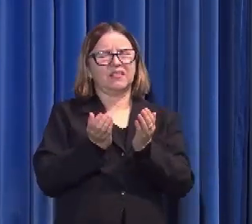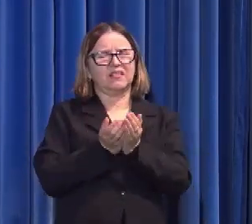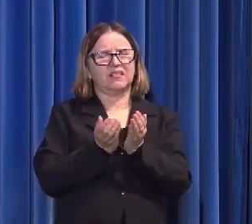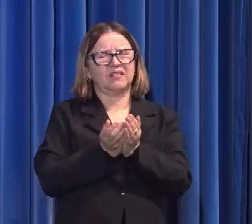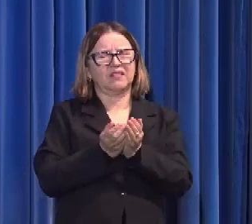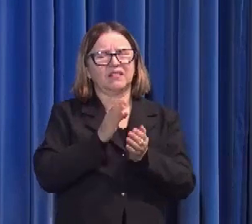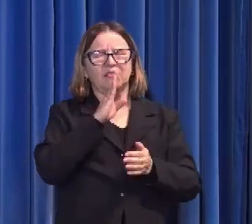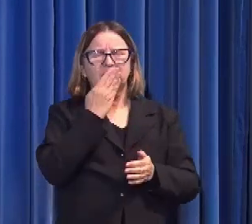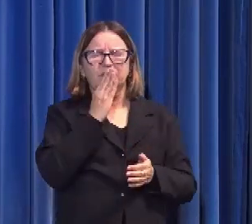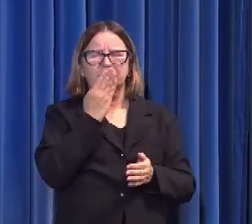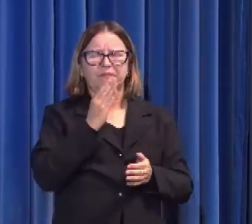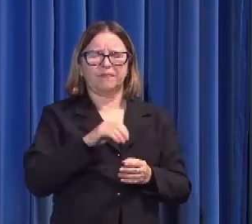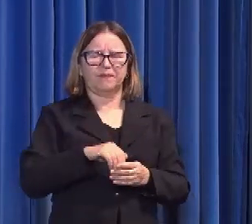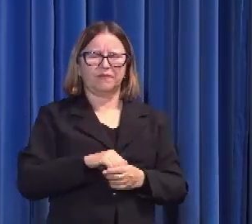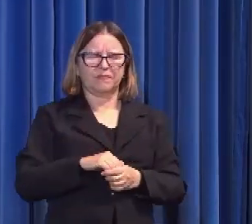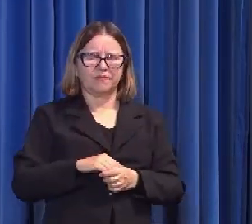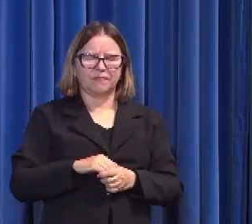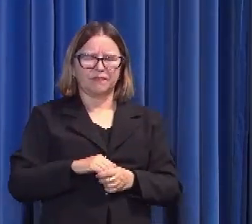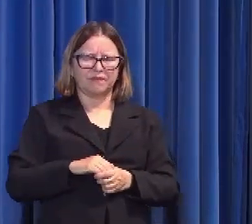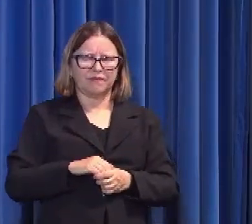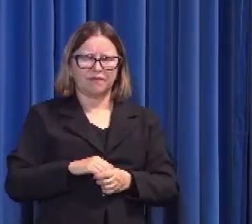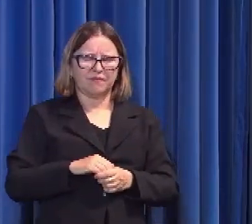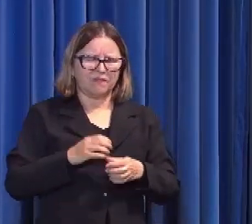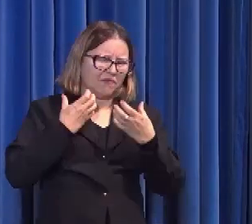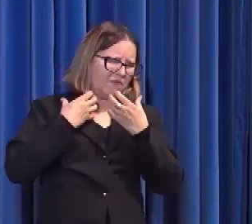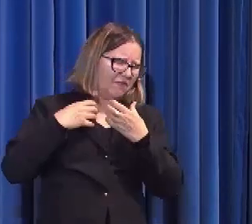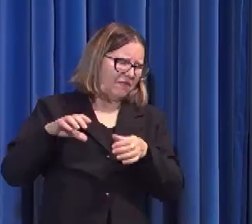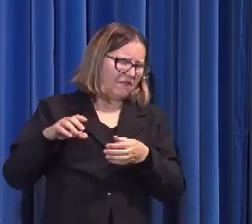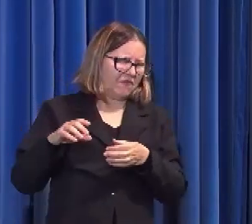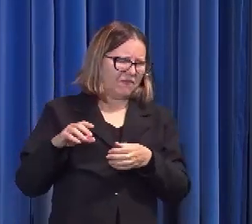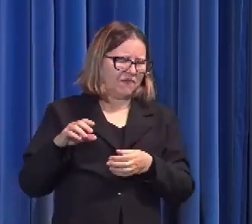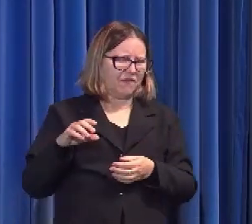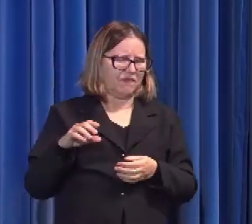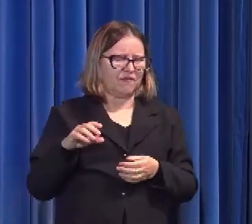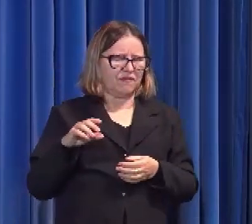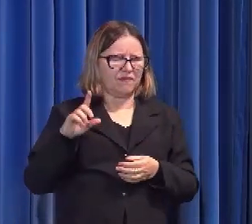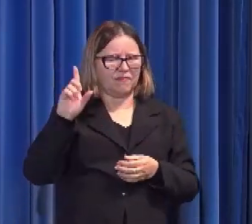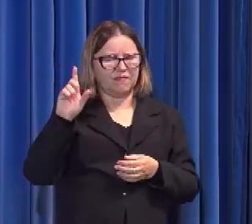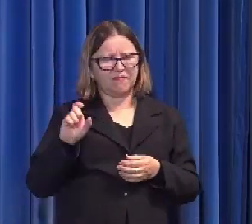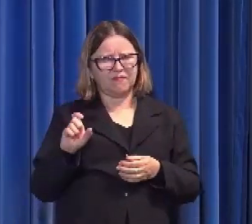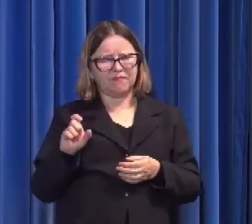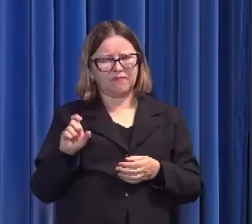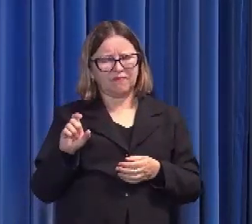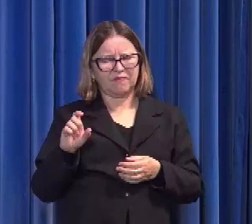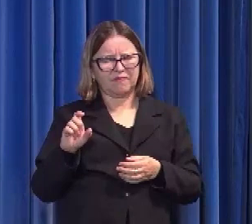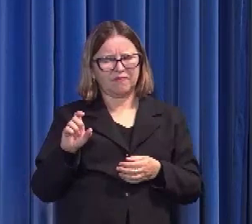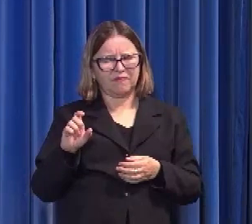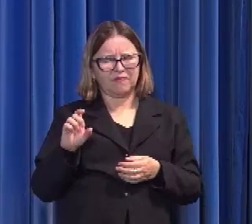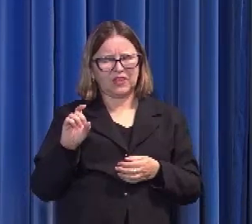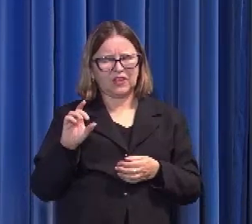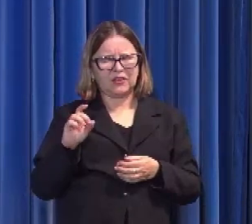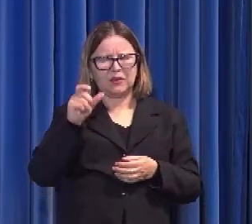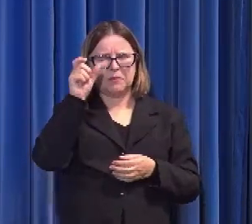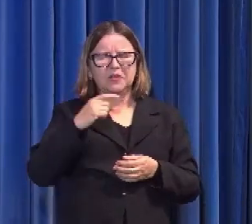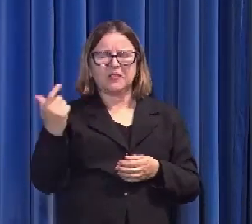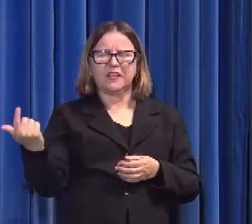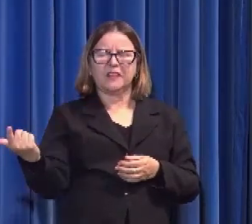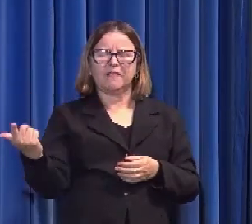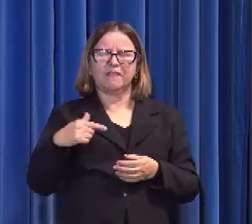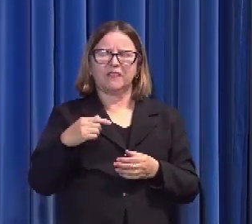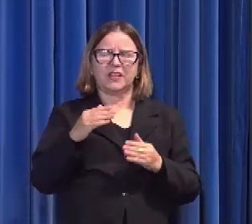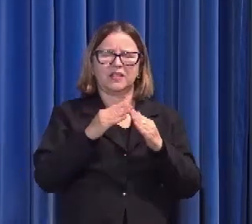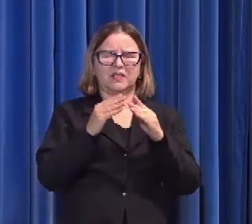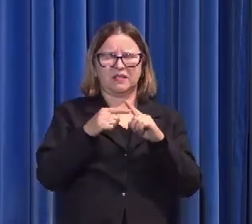conta e nós não queremos ser apenas frequentadores de igreja